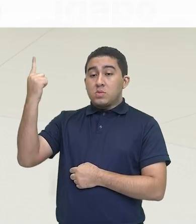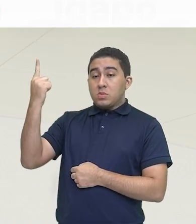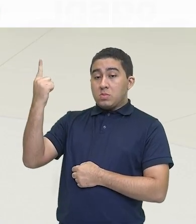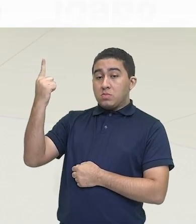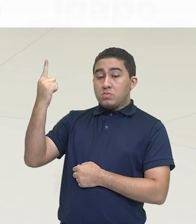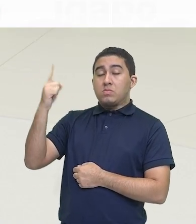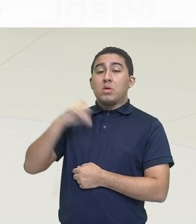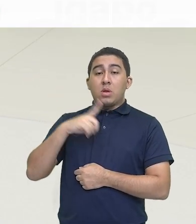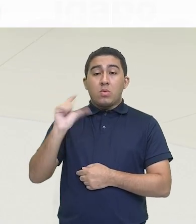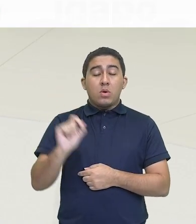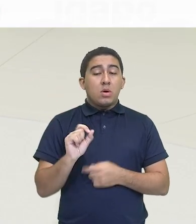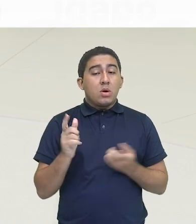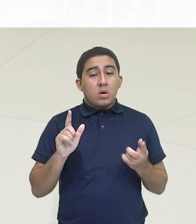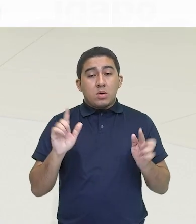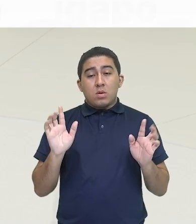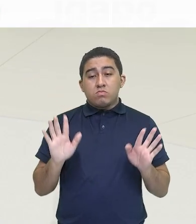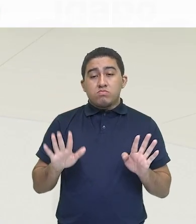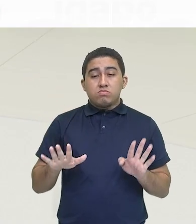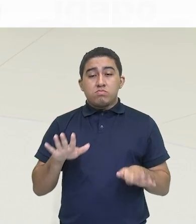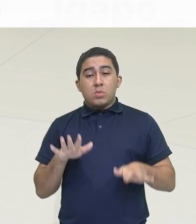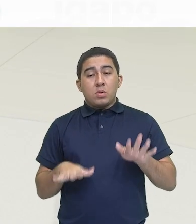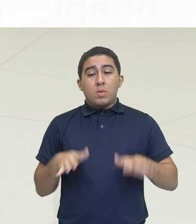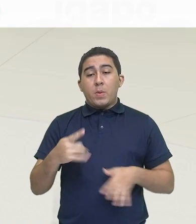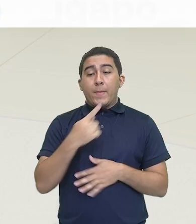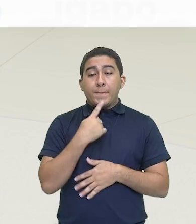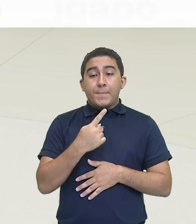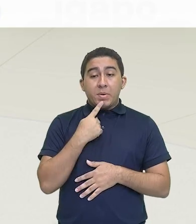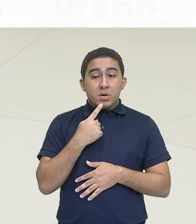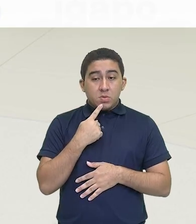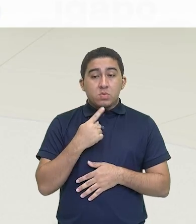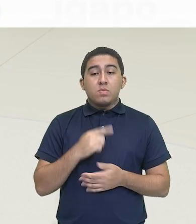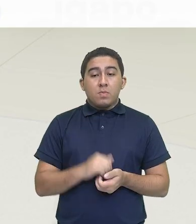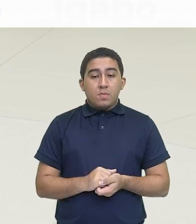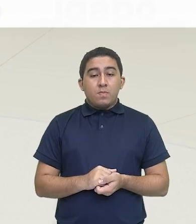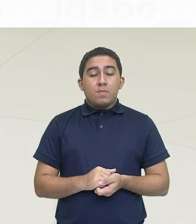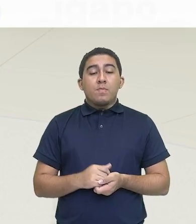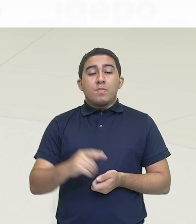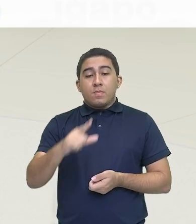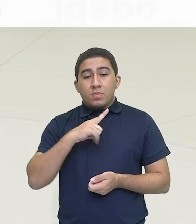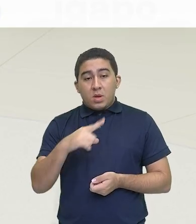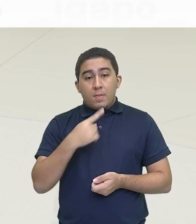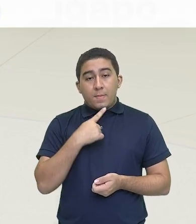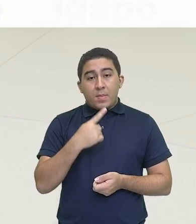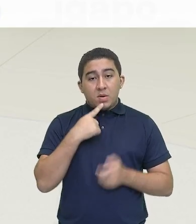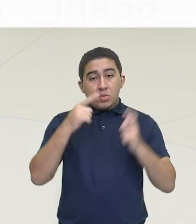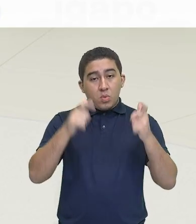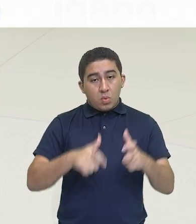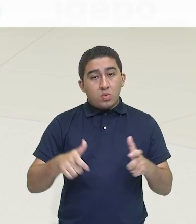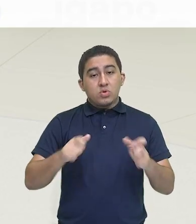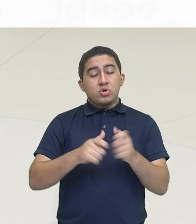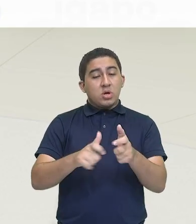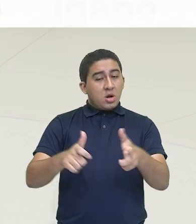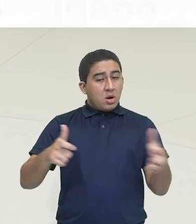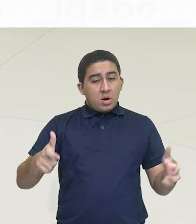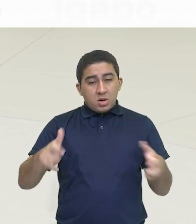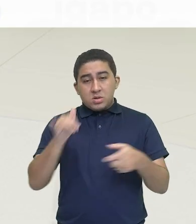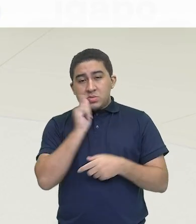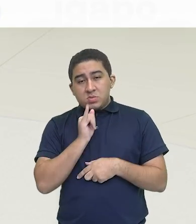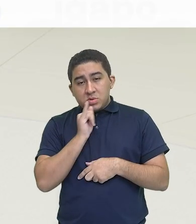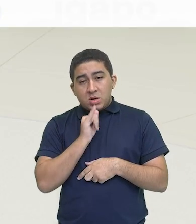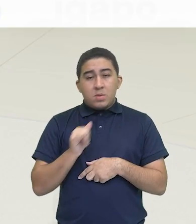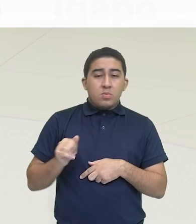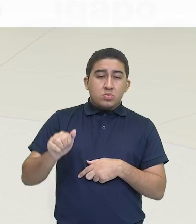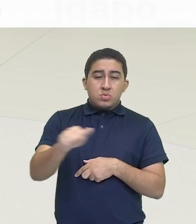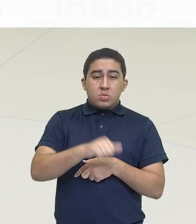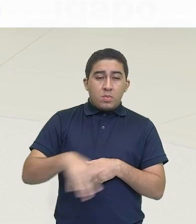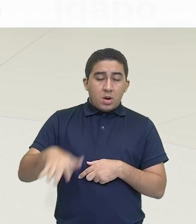ali muito próximos, eles tanto estão localizados em grandes extensões, como o